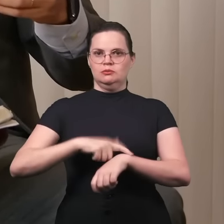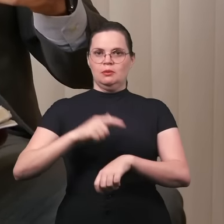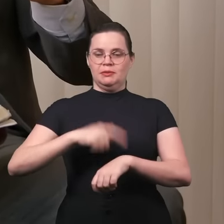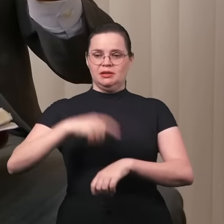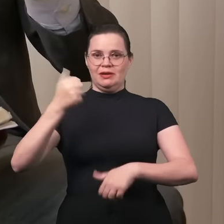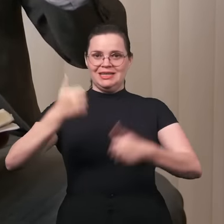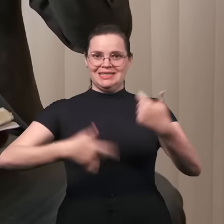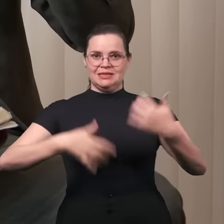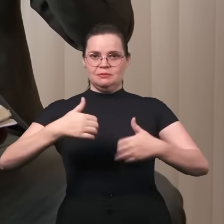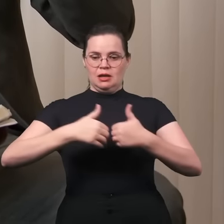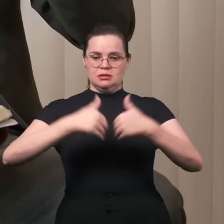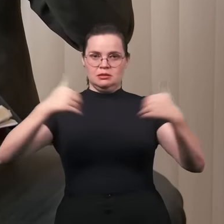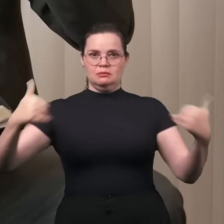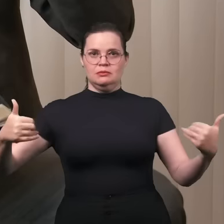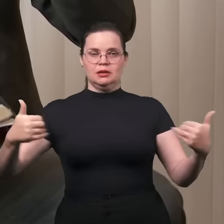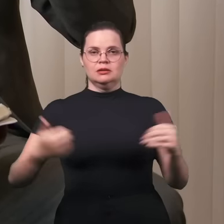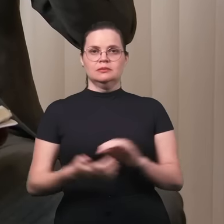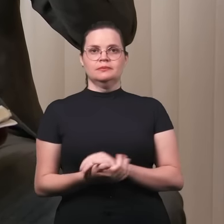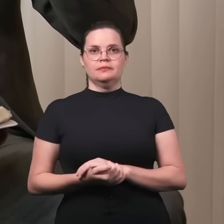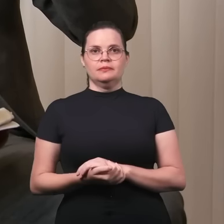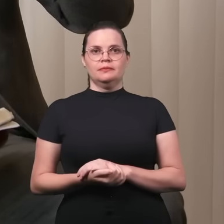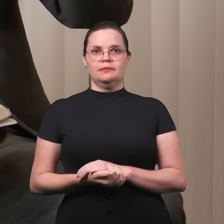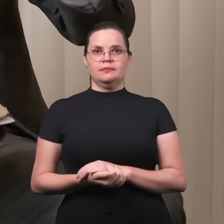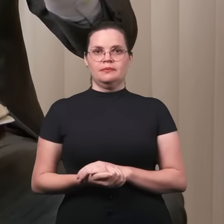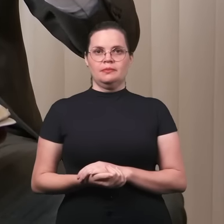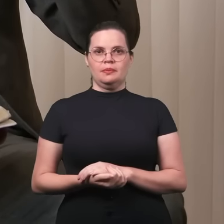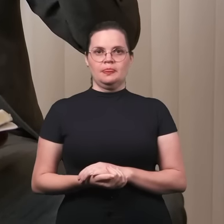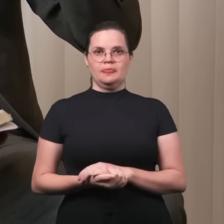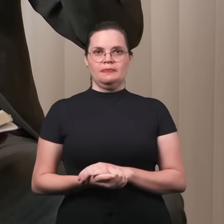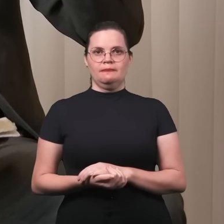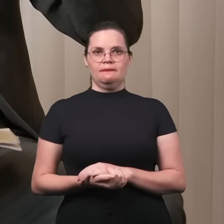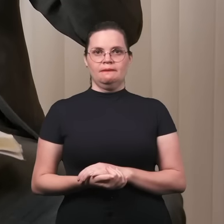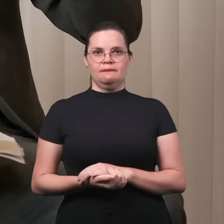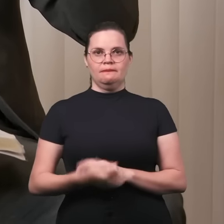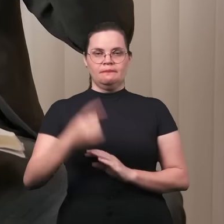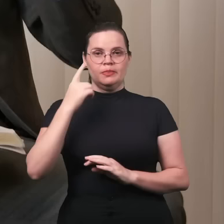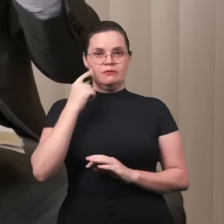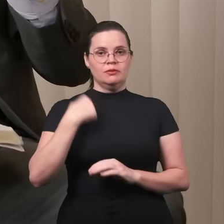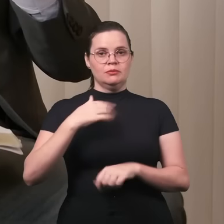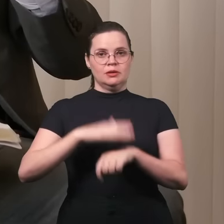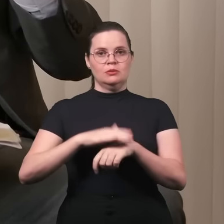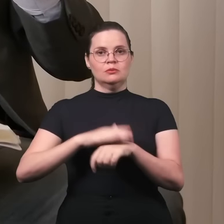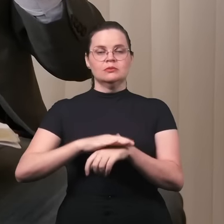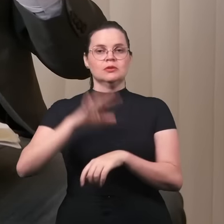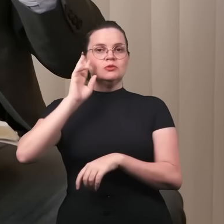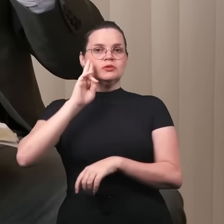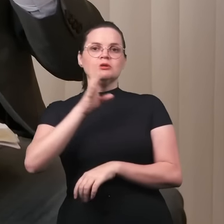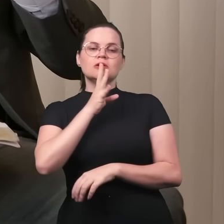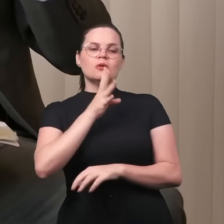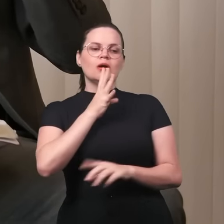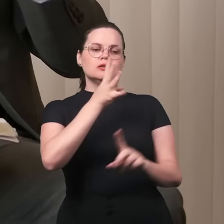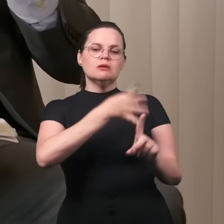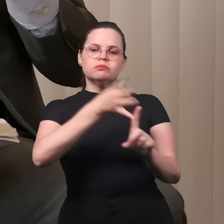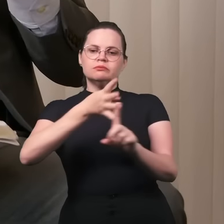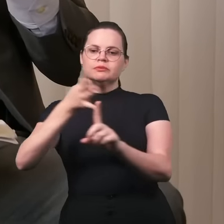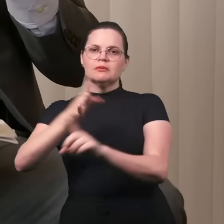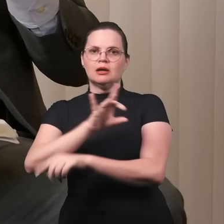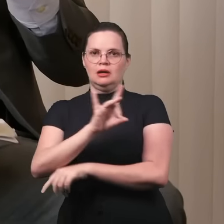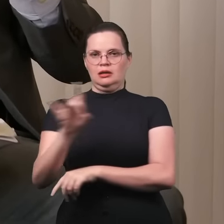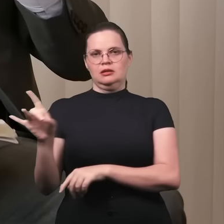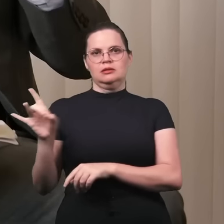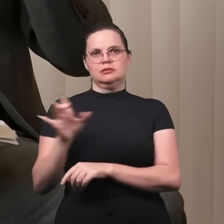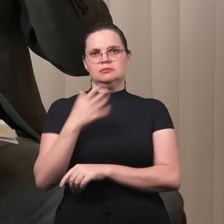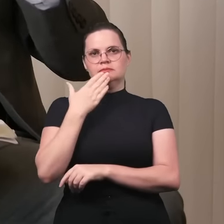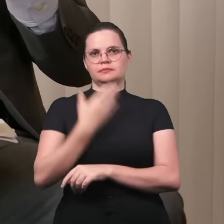descrição, que tem esse sentido de um senso, né? É o Senhor que conhece. Amém. Então, a melhor coisa,